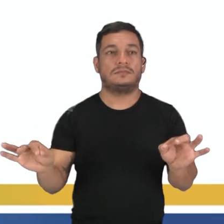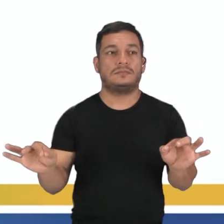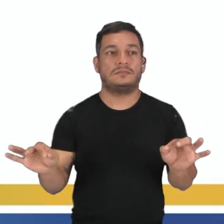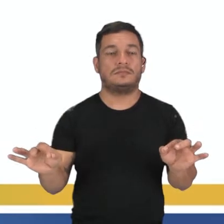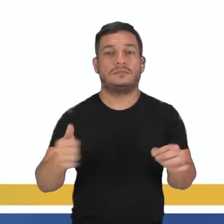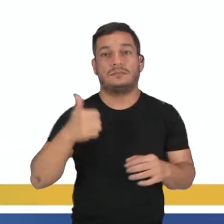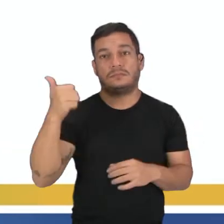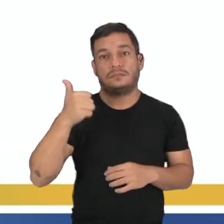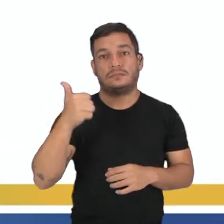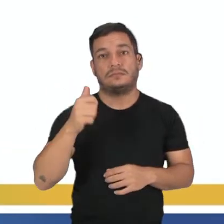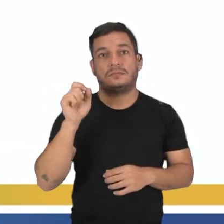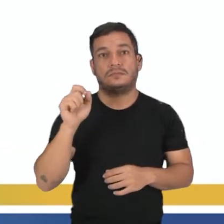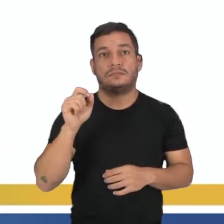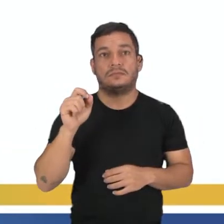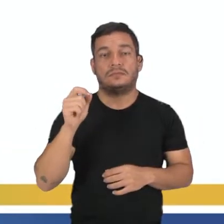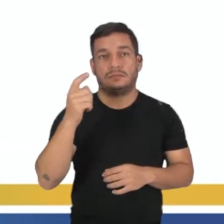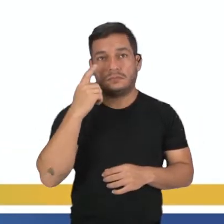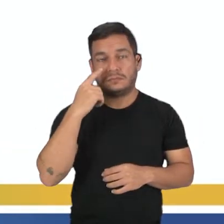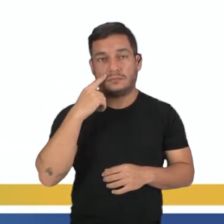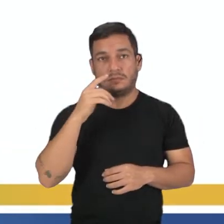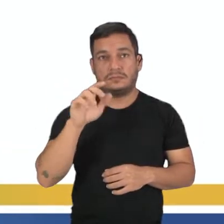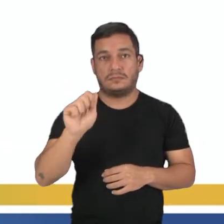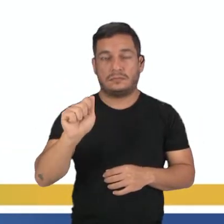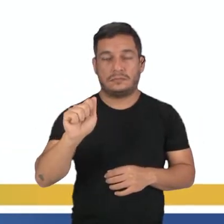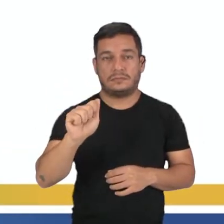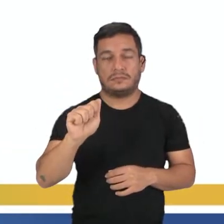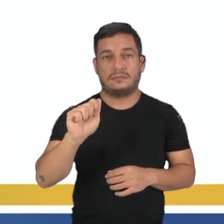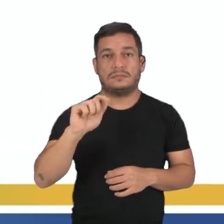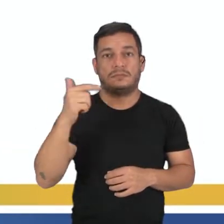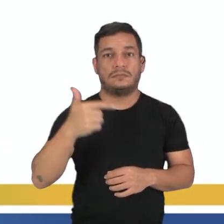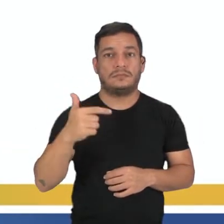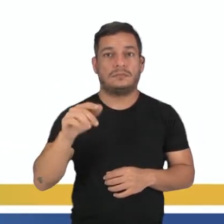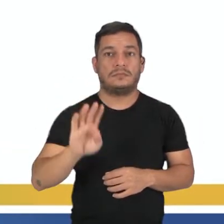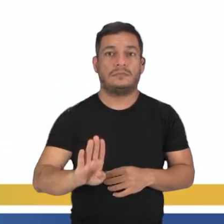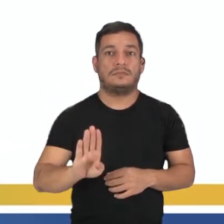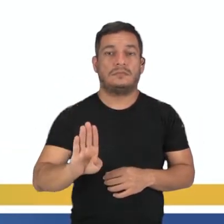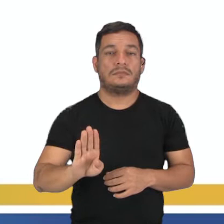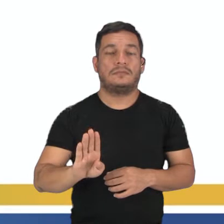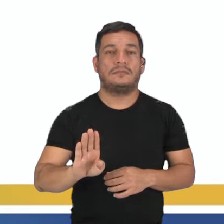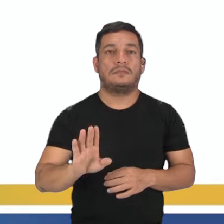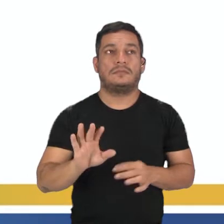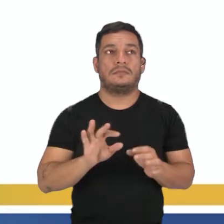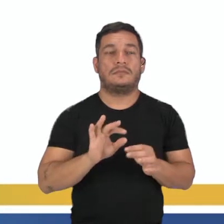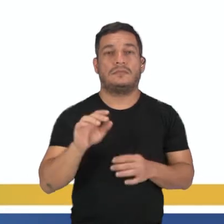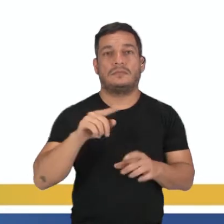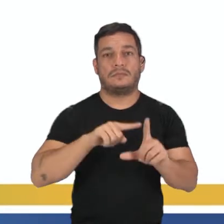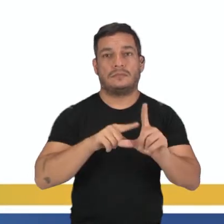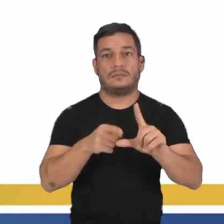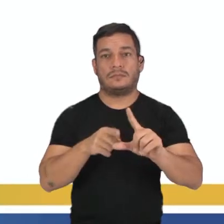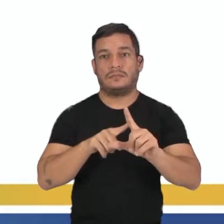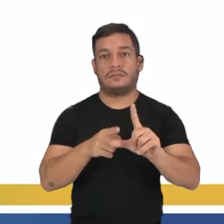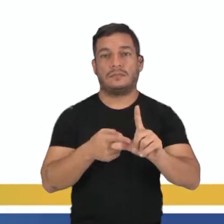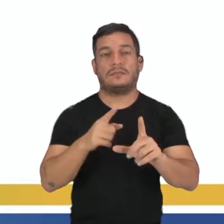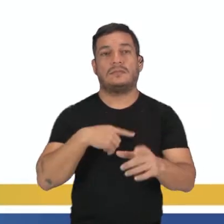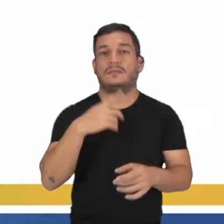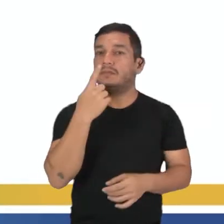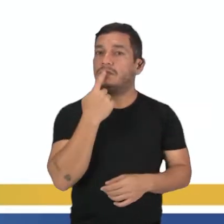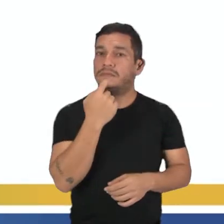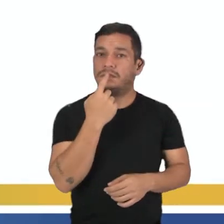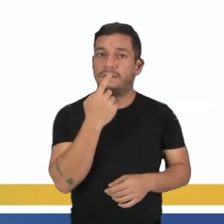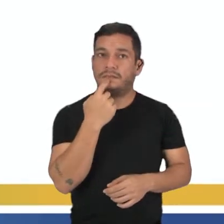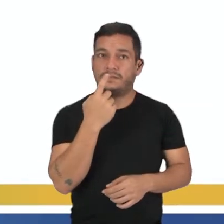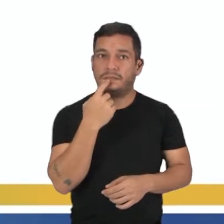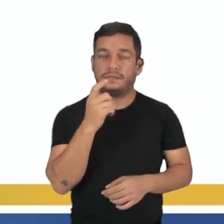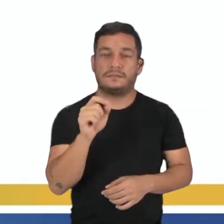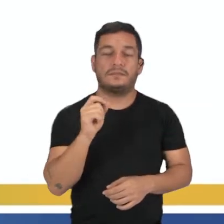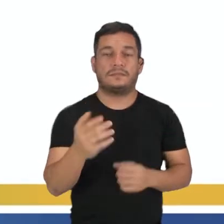a primeira passando pelo ponto A e a segunda passando pelo ponto B. Então, o ângulo é essa abertura em vermelho aí, que é formada